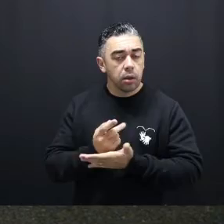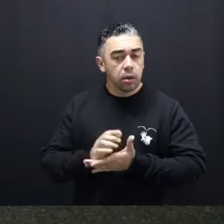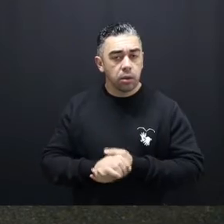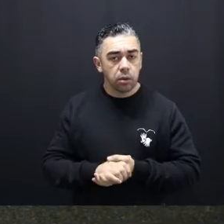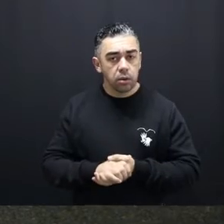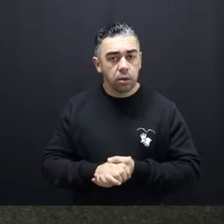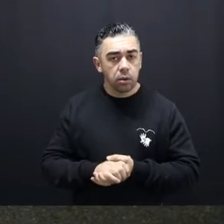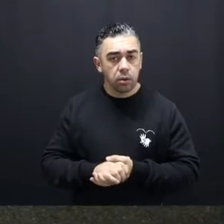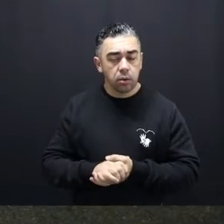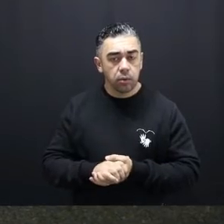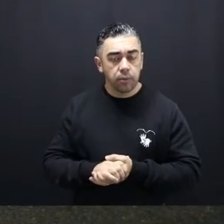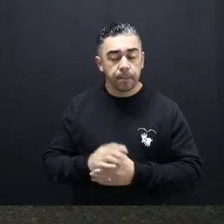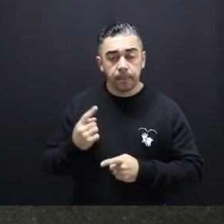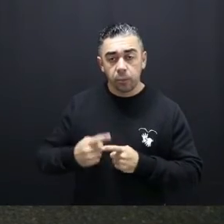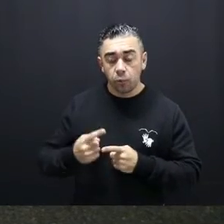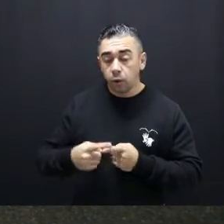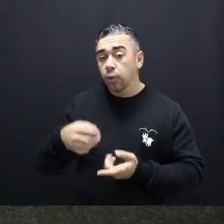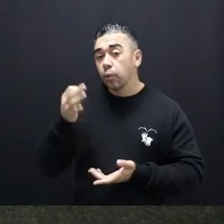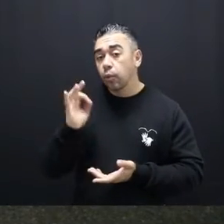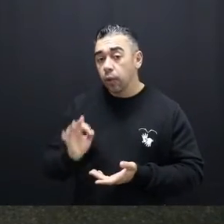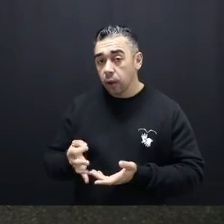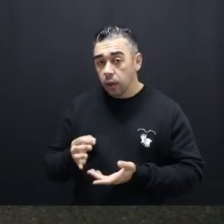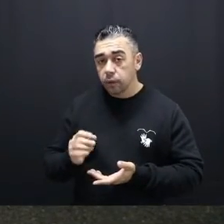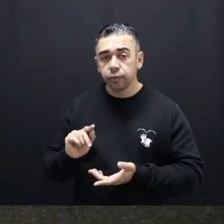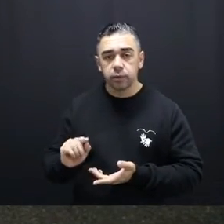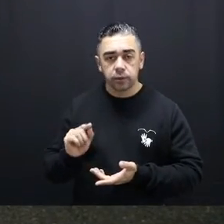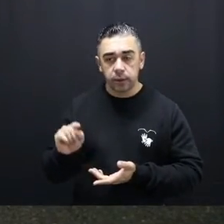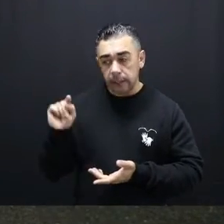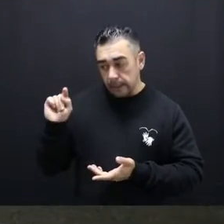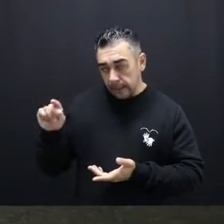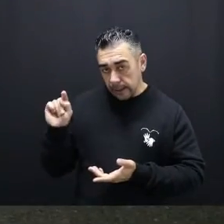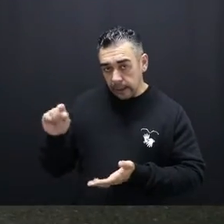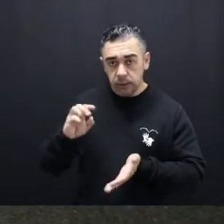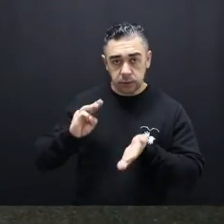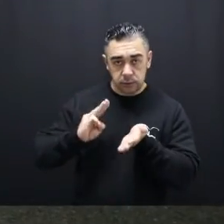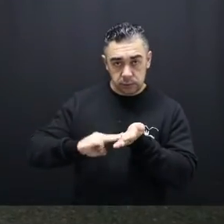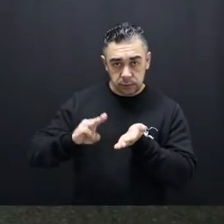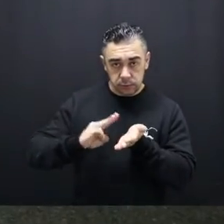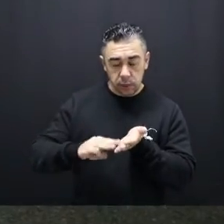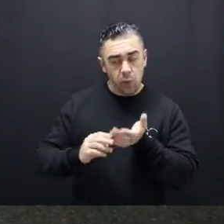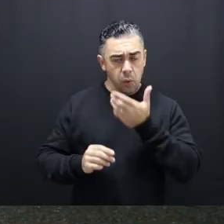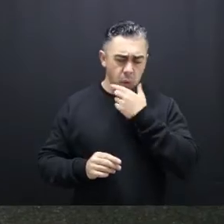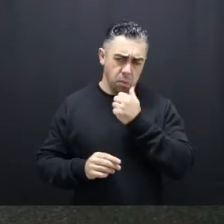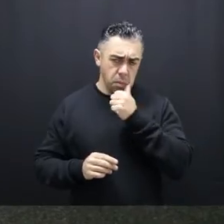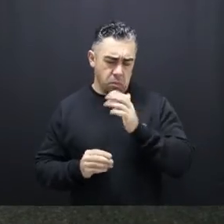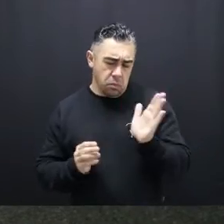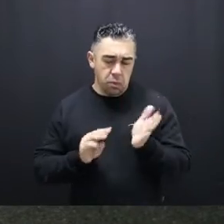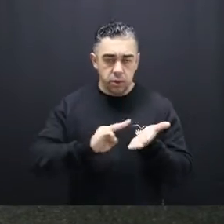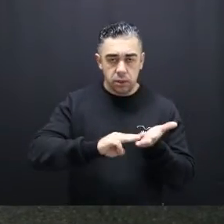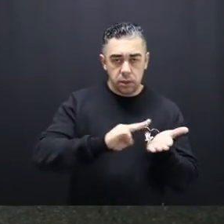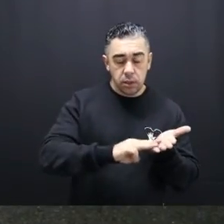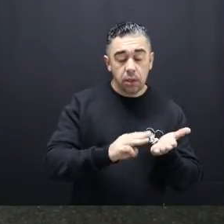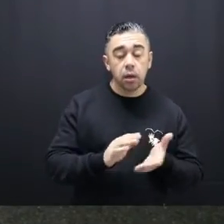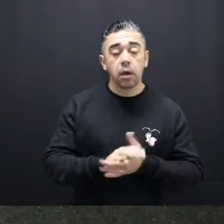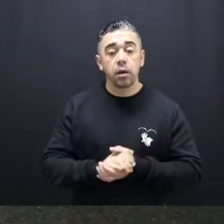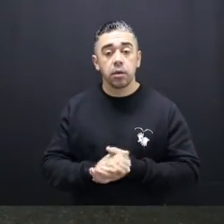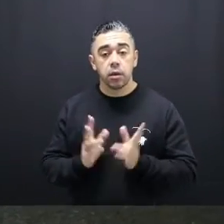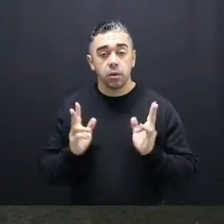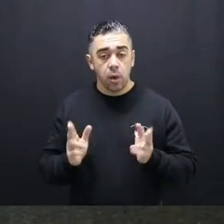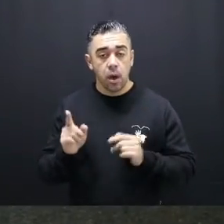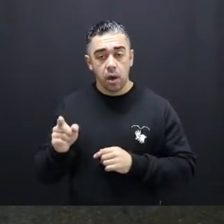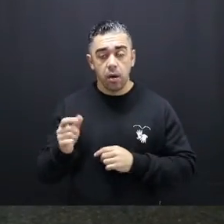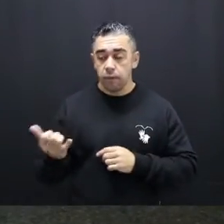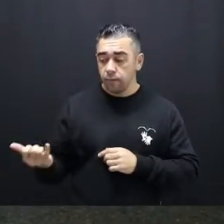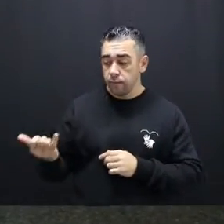é porque é o correto seria esse secretário ou secretaria a fazer igual esse